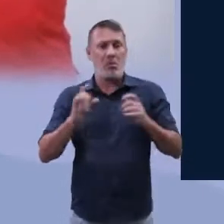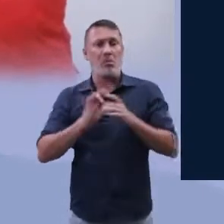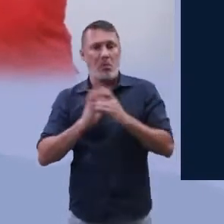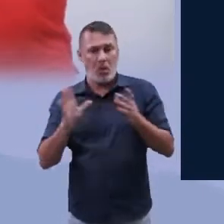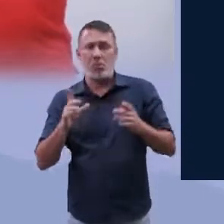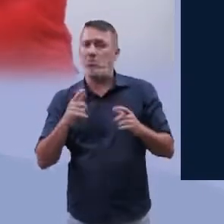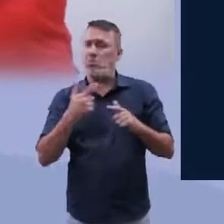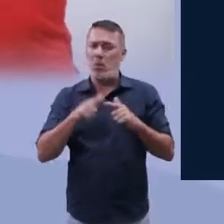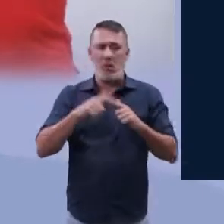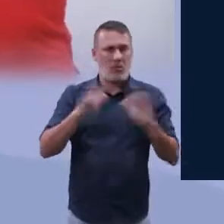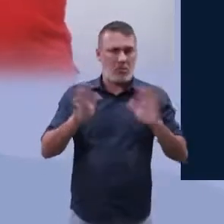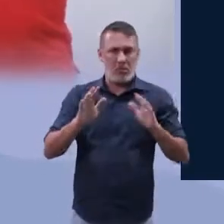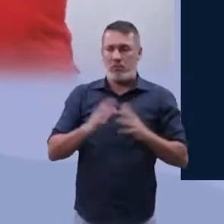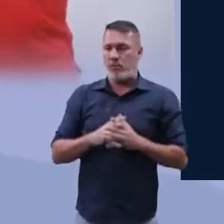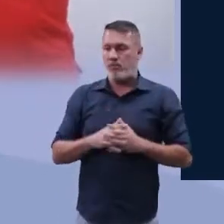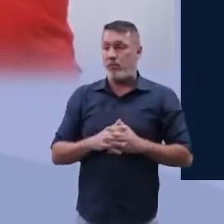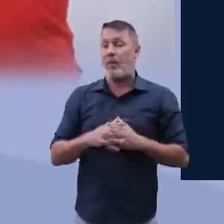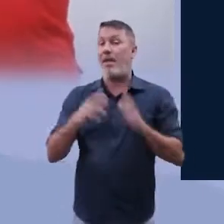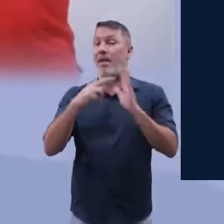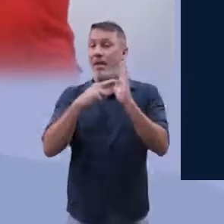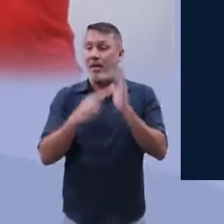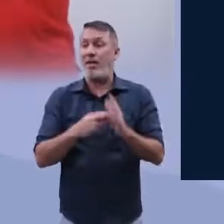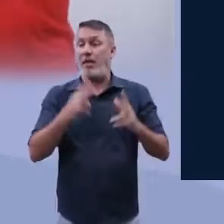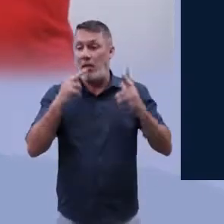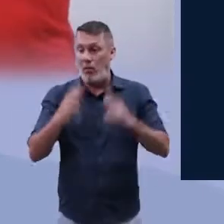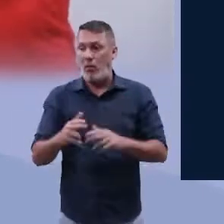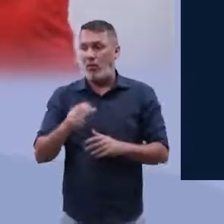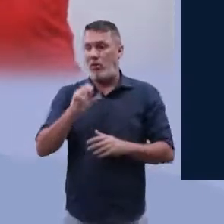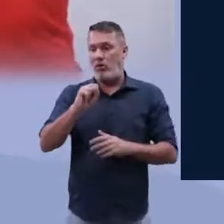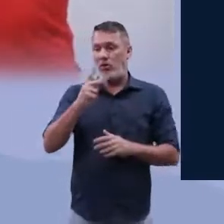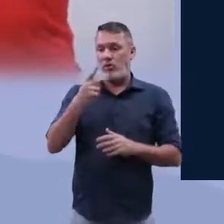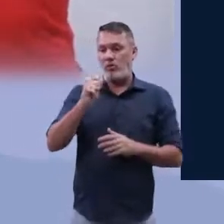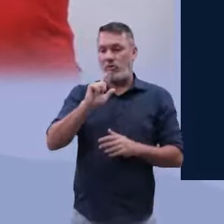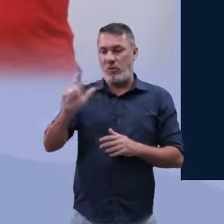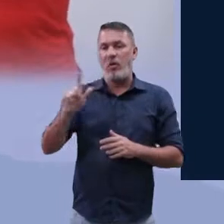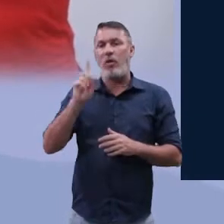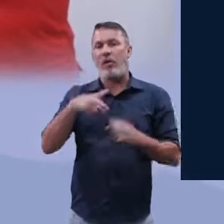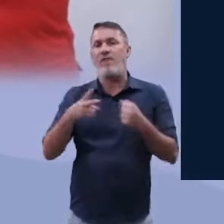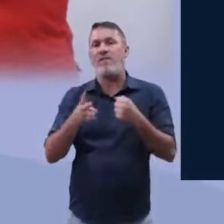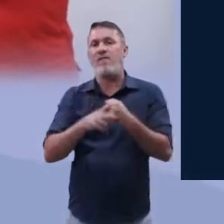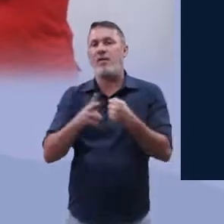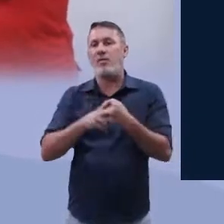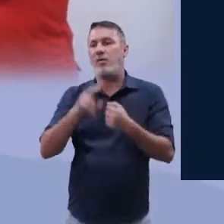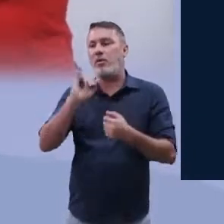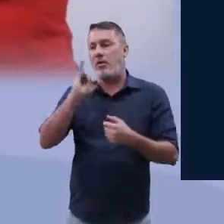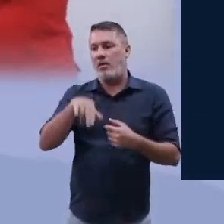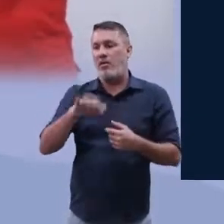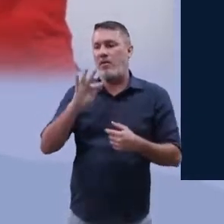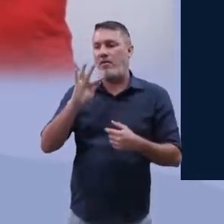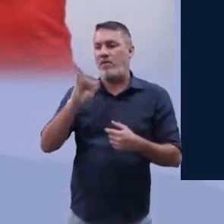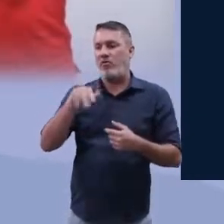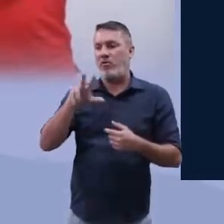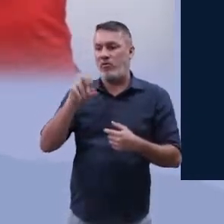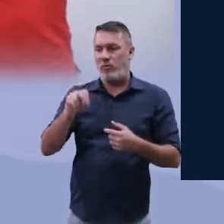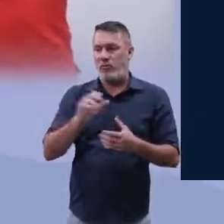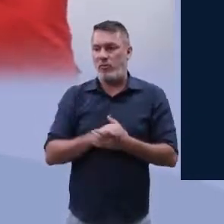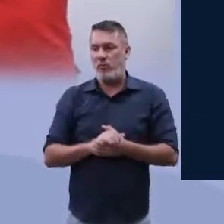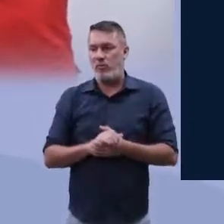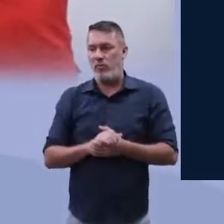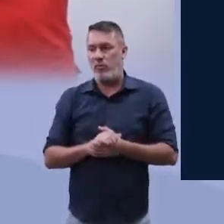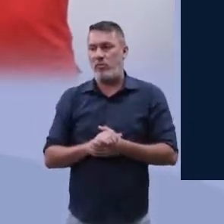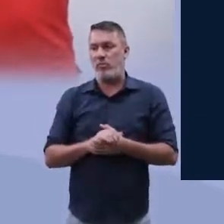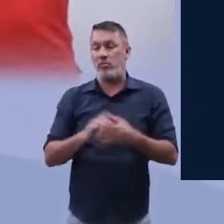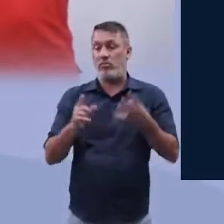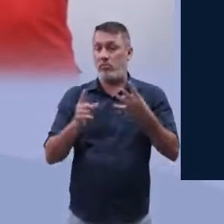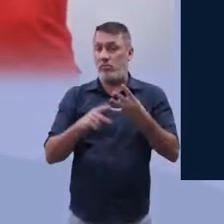que pode ser, evidente, sem problema nenhum. E a regra é a mesma. Shall mais verbo no infinitivo. Ele